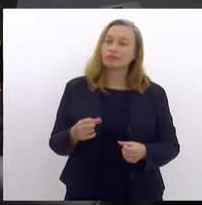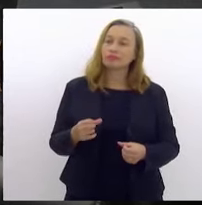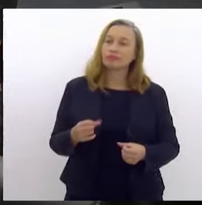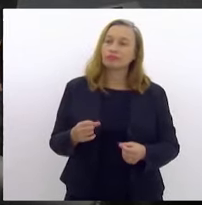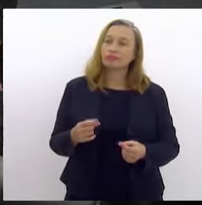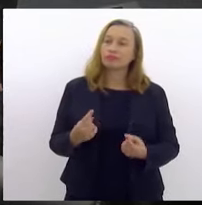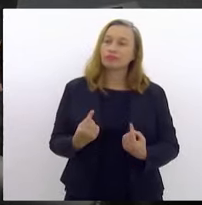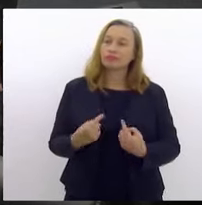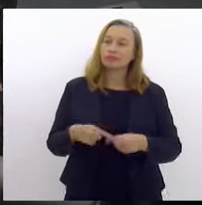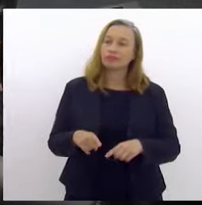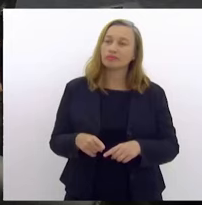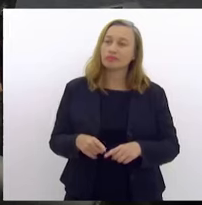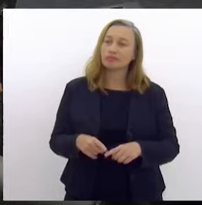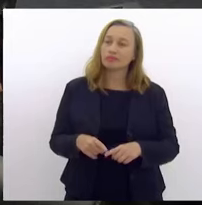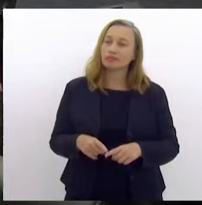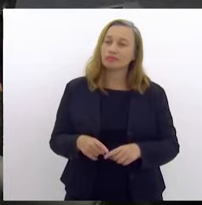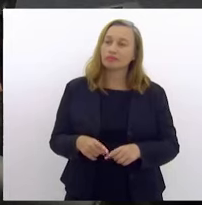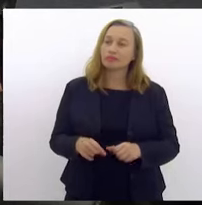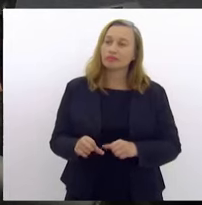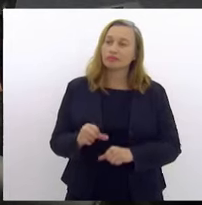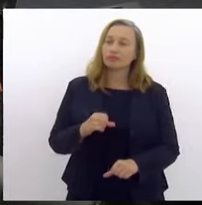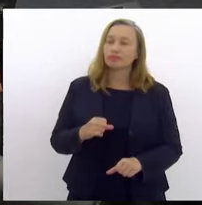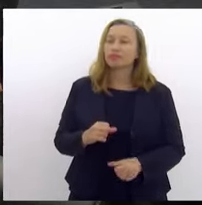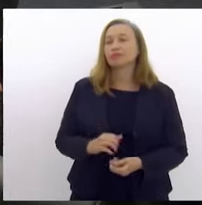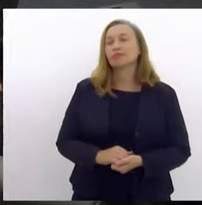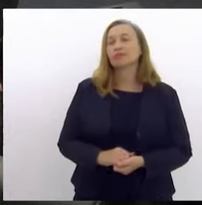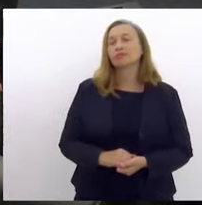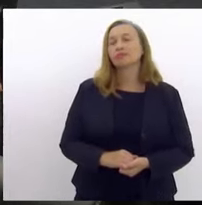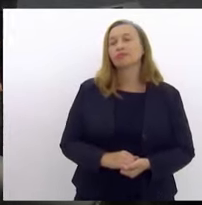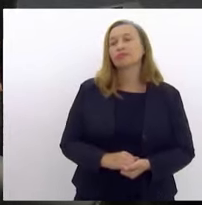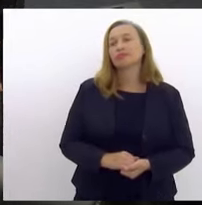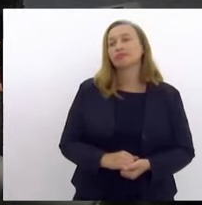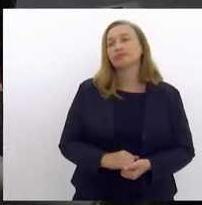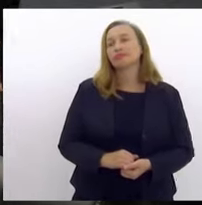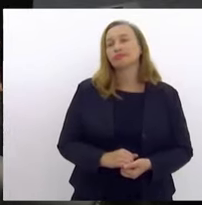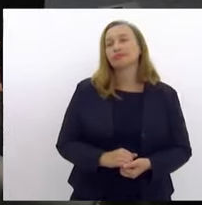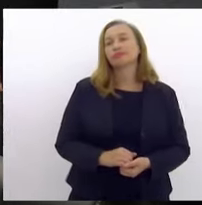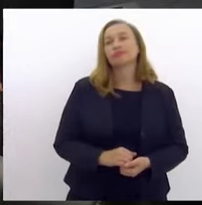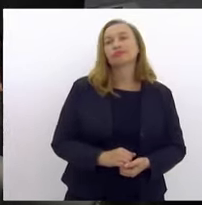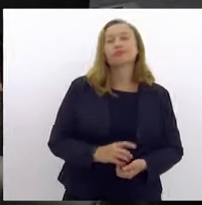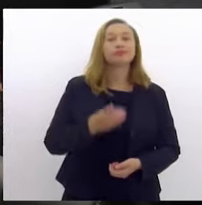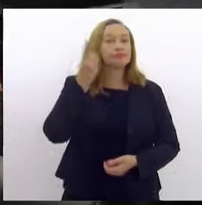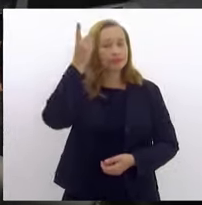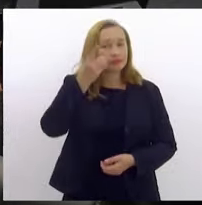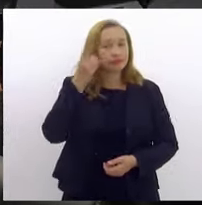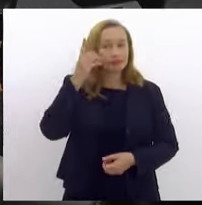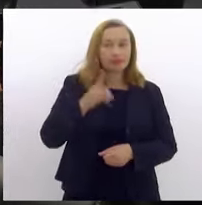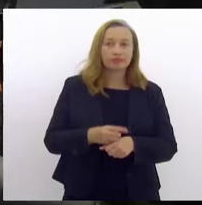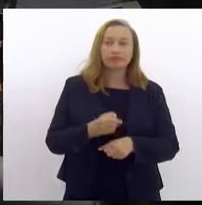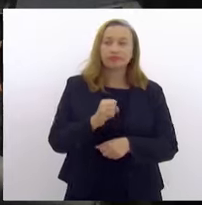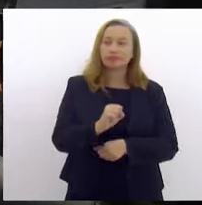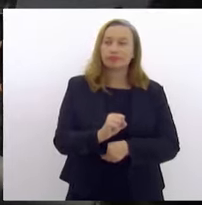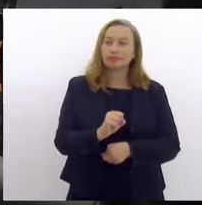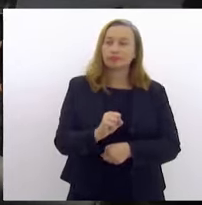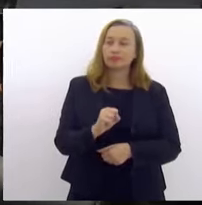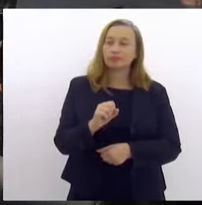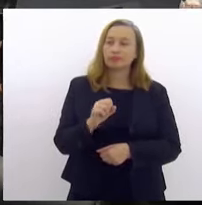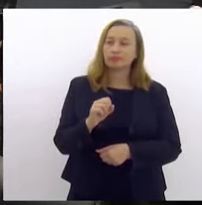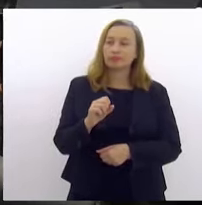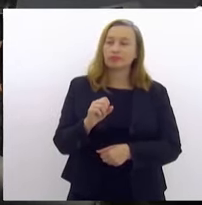também quer votar. O Serginho também quer votar. Senhor presidente. Deputado doutor Serginho acompanha o deputado Fred